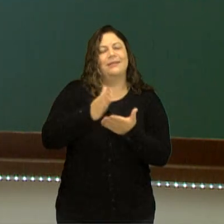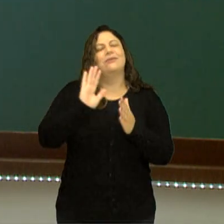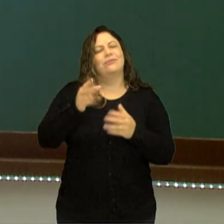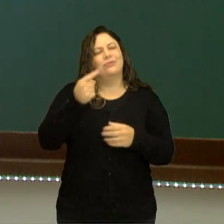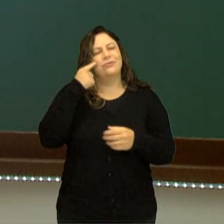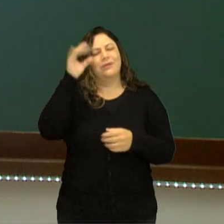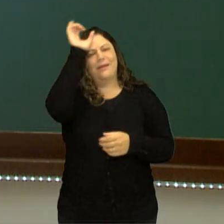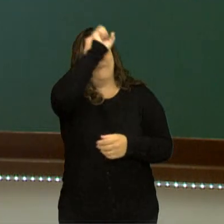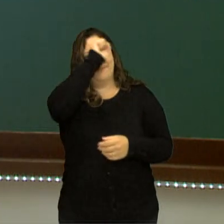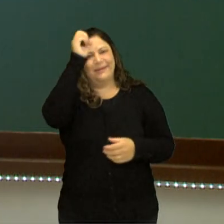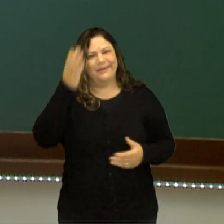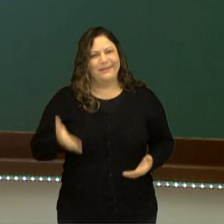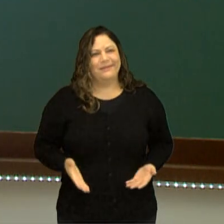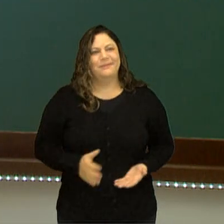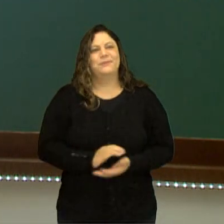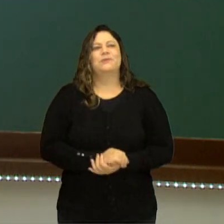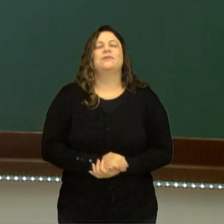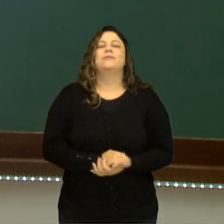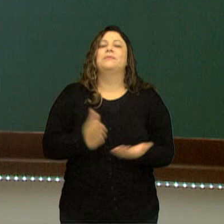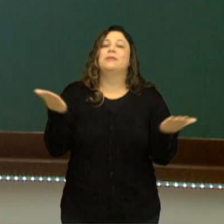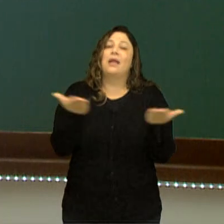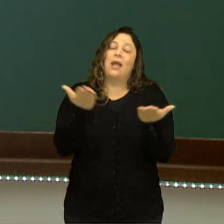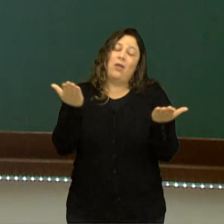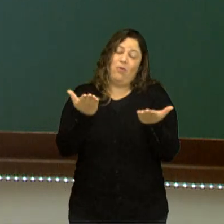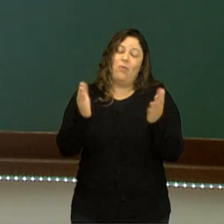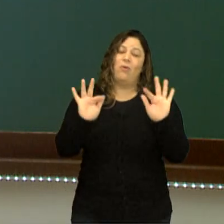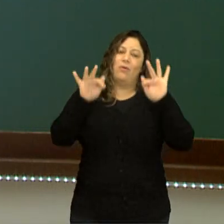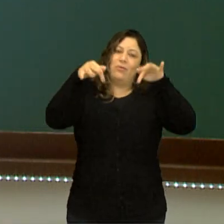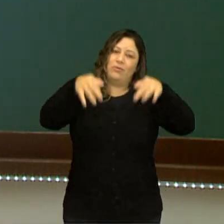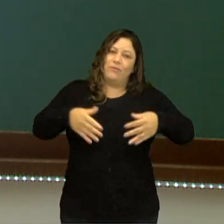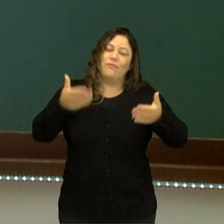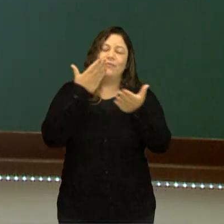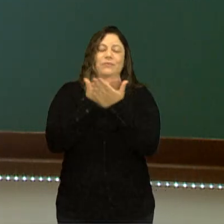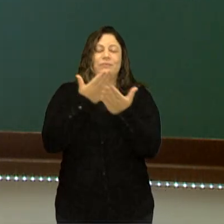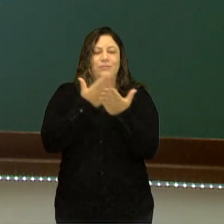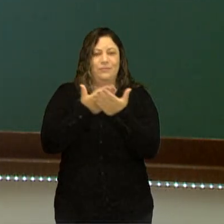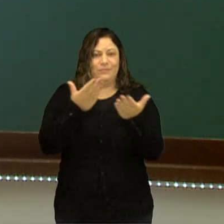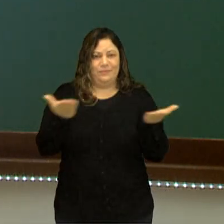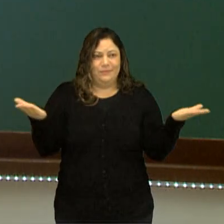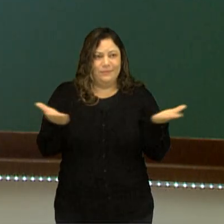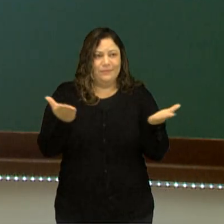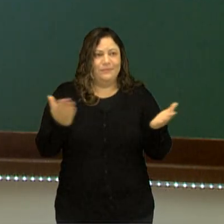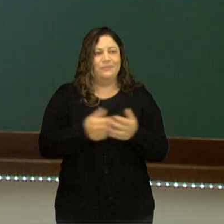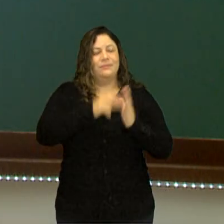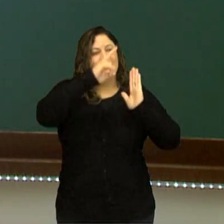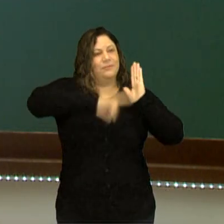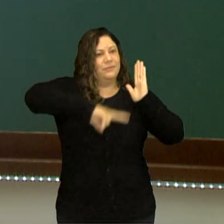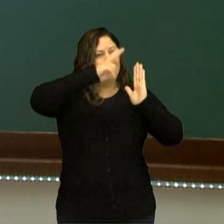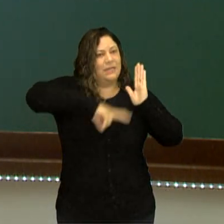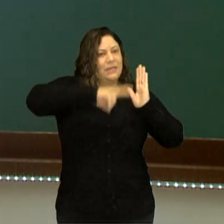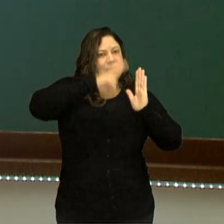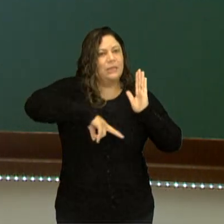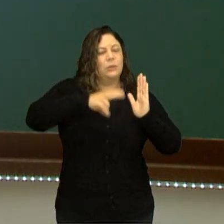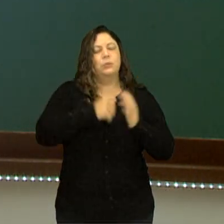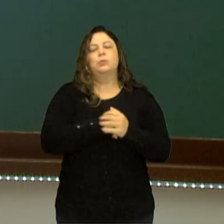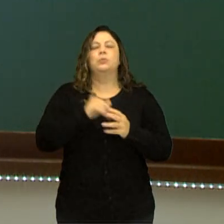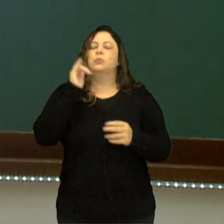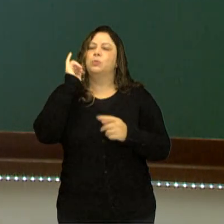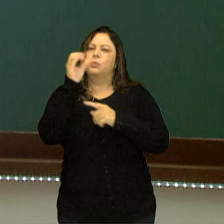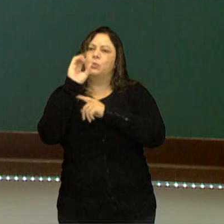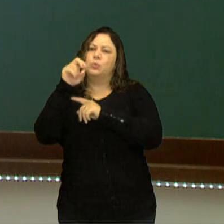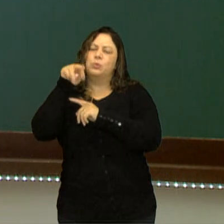né? Estamos chegando ao fim e o que vimos na aula de hoje? Realizamos a leitura e a interpretação de um